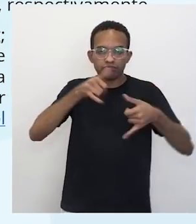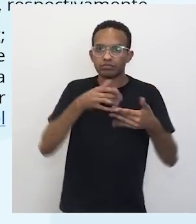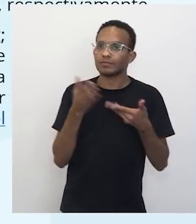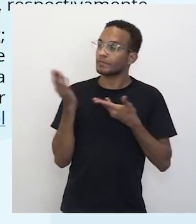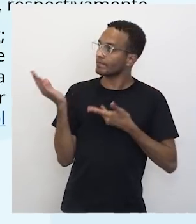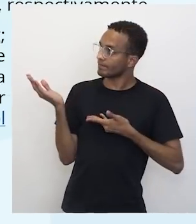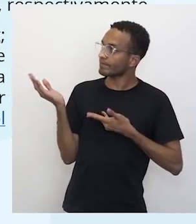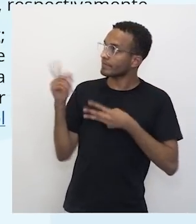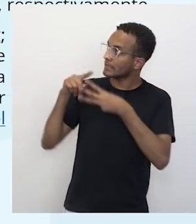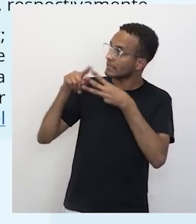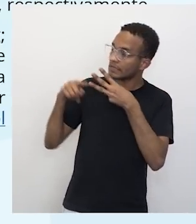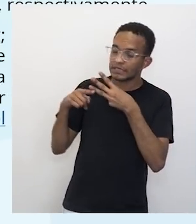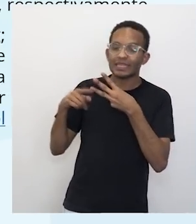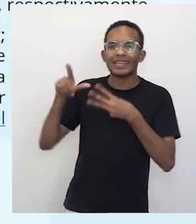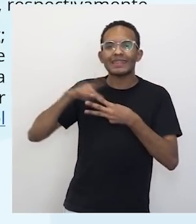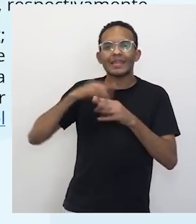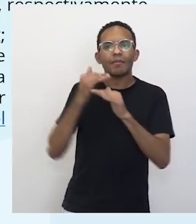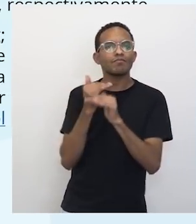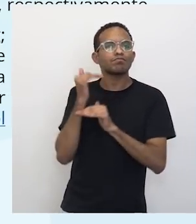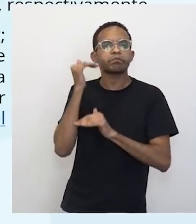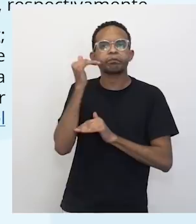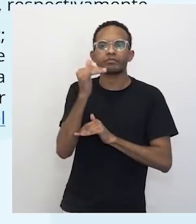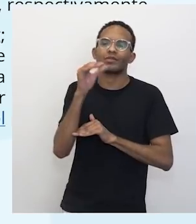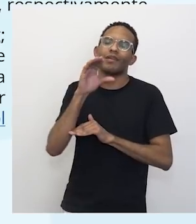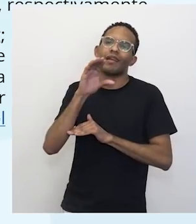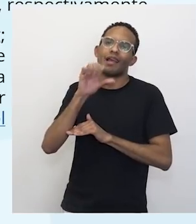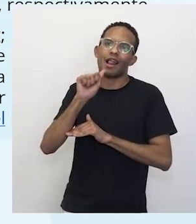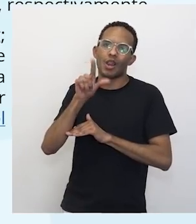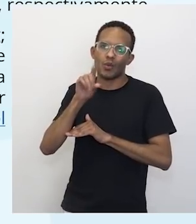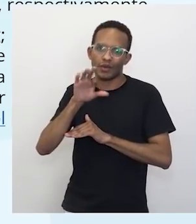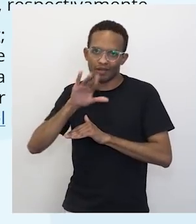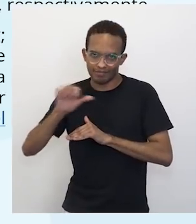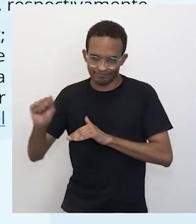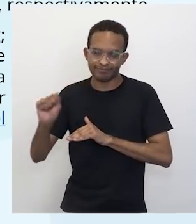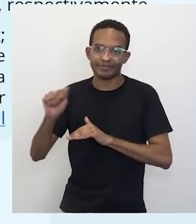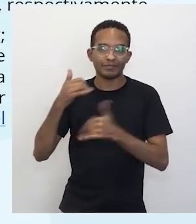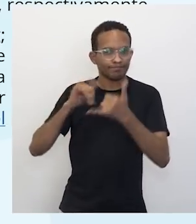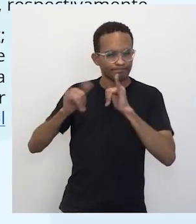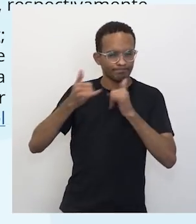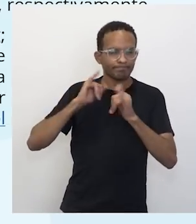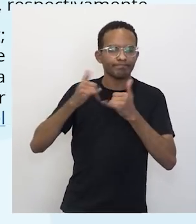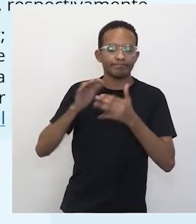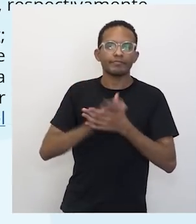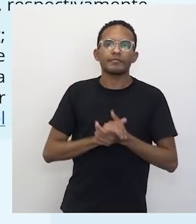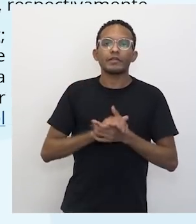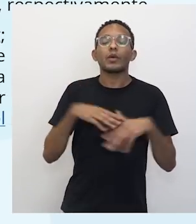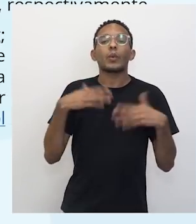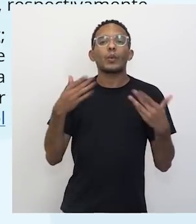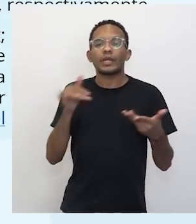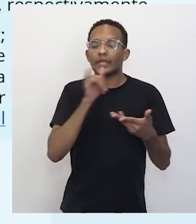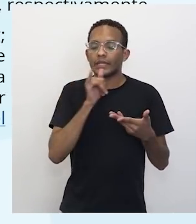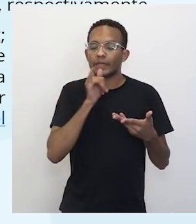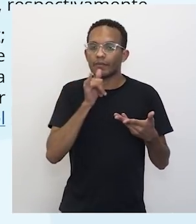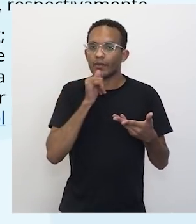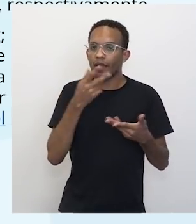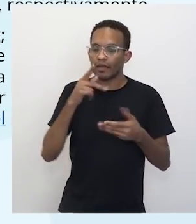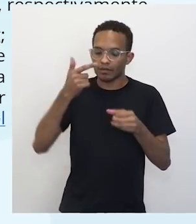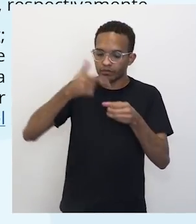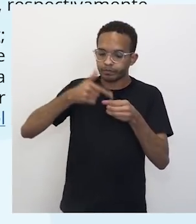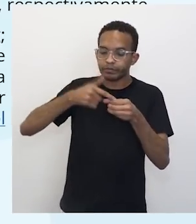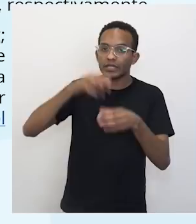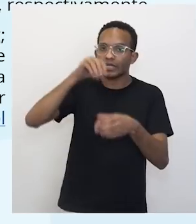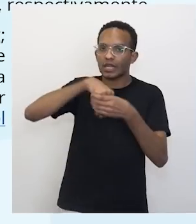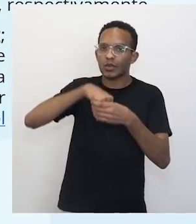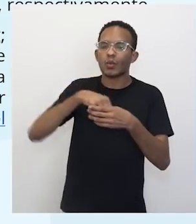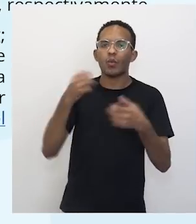entre essas, que tem maior poder calorífico. Isso quer dizer que, quando eu tenho a gasolina no meu